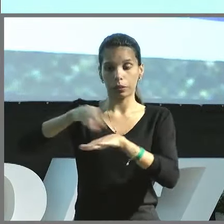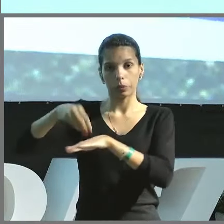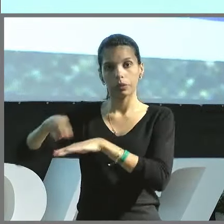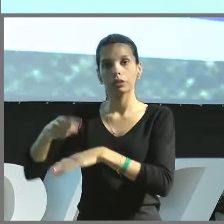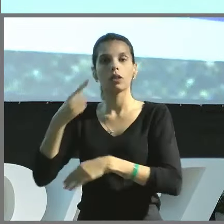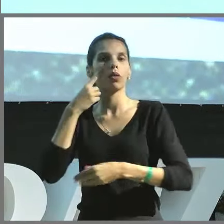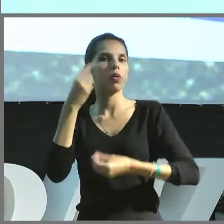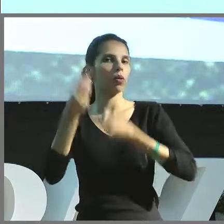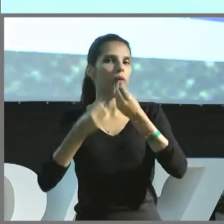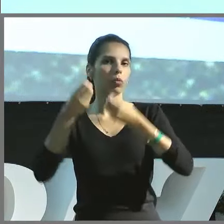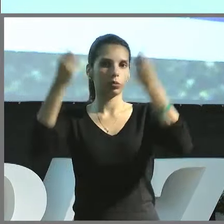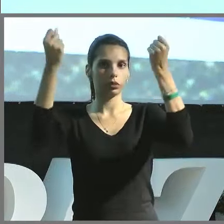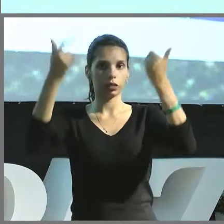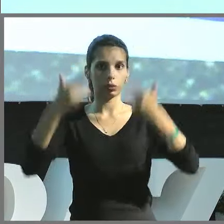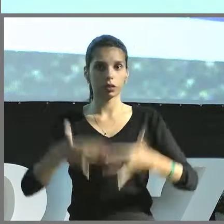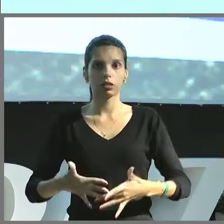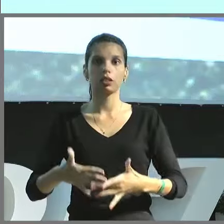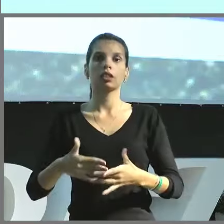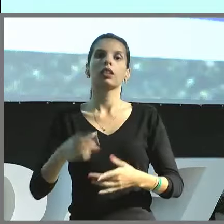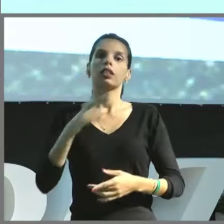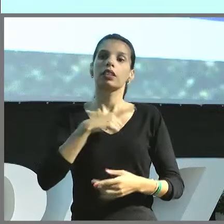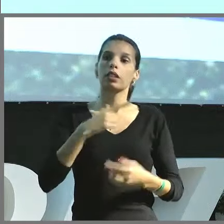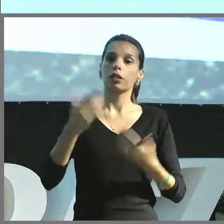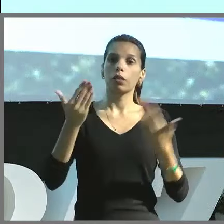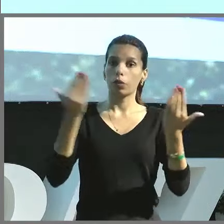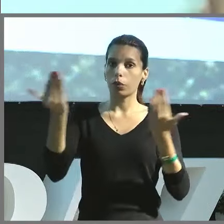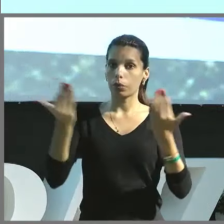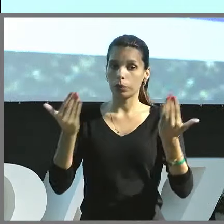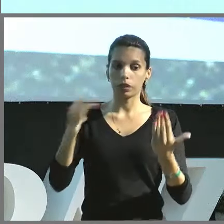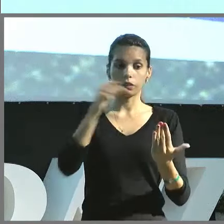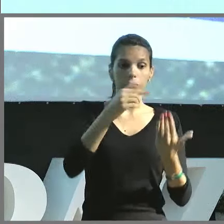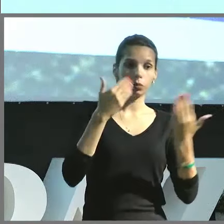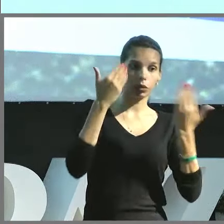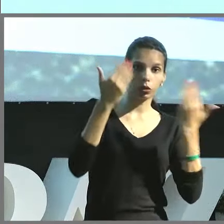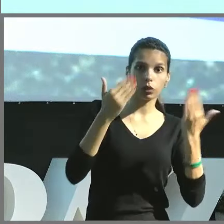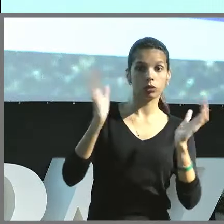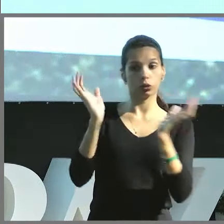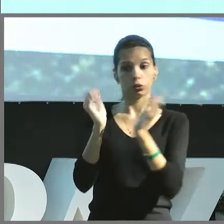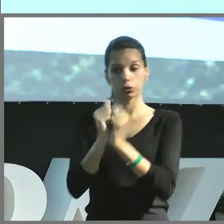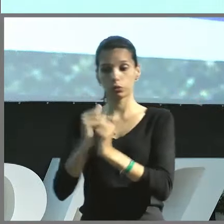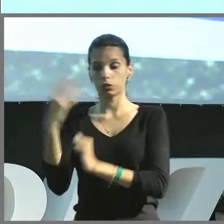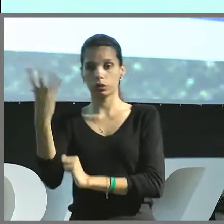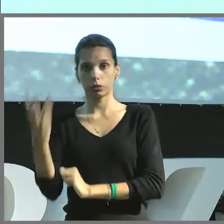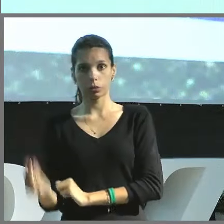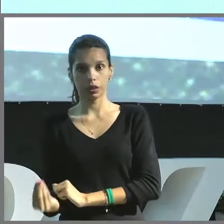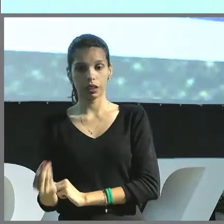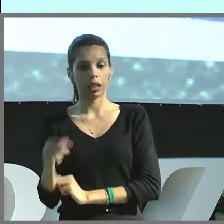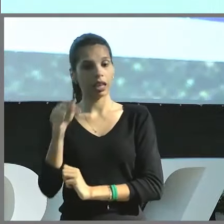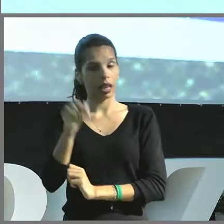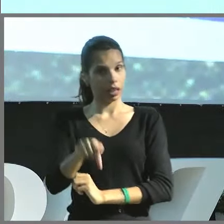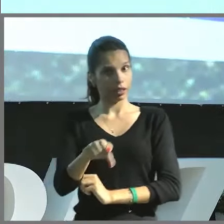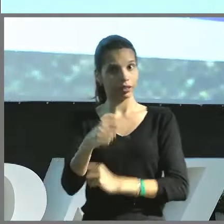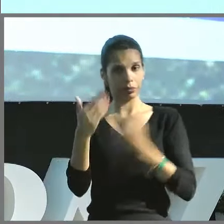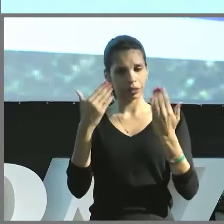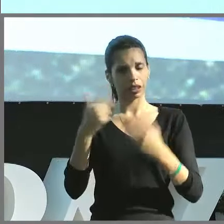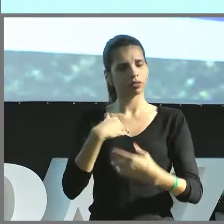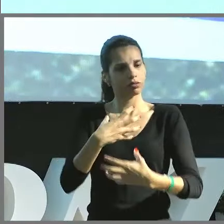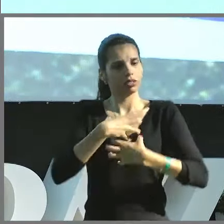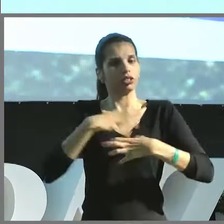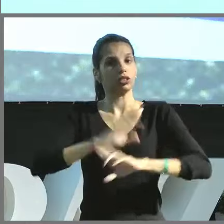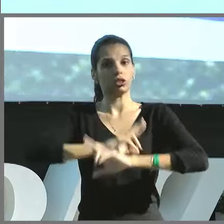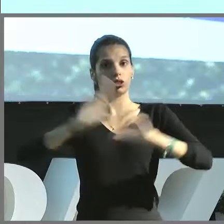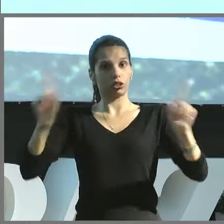algumas explicações, fazendo o link da psicologia com a ciência espírita, ele me disse assim: engraçado, eu estou me sentindo